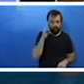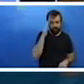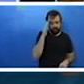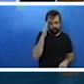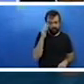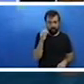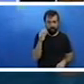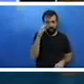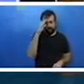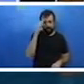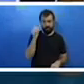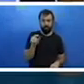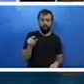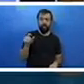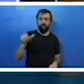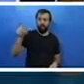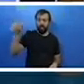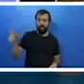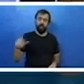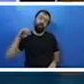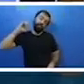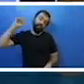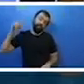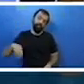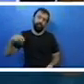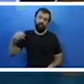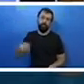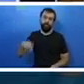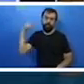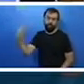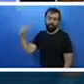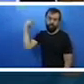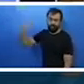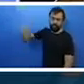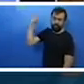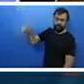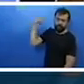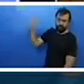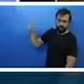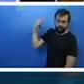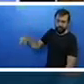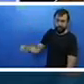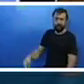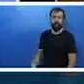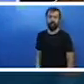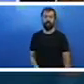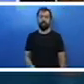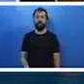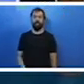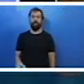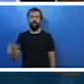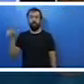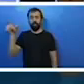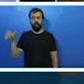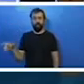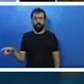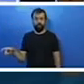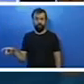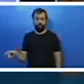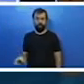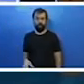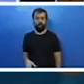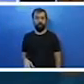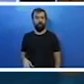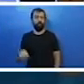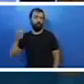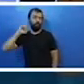enforcado, esquartejado em praça pública, lá onde hoje é a Praça Tiradentes. E olha a frase que o